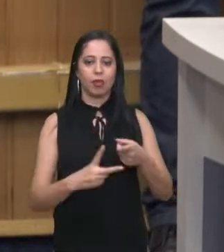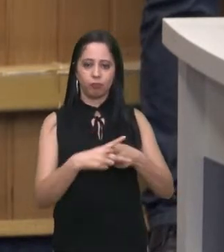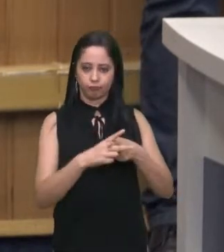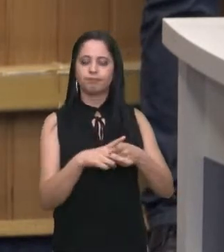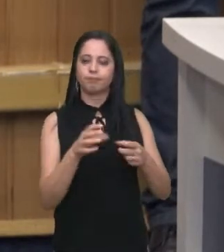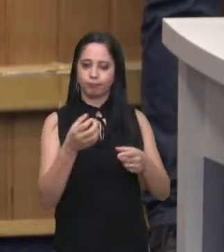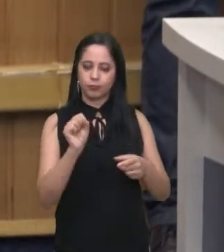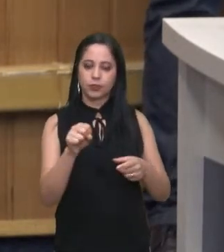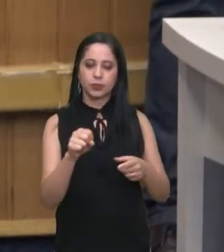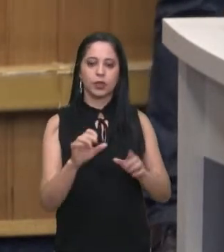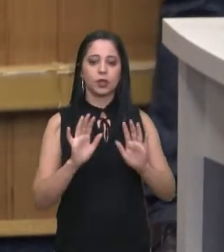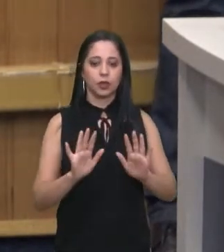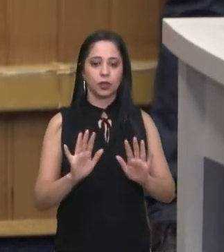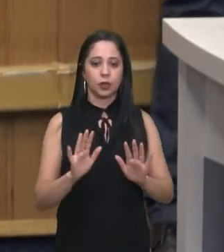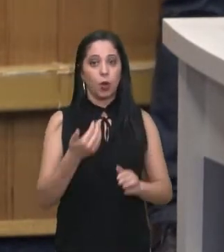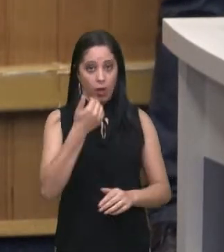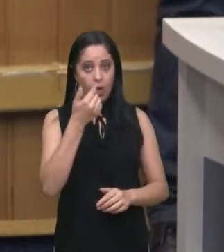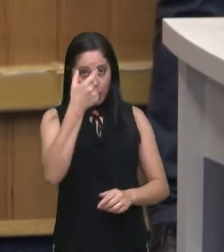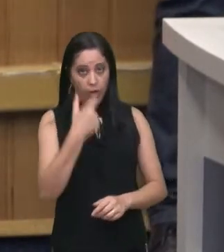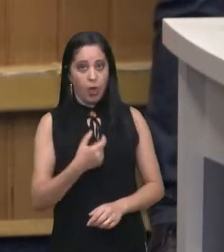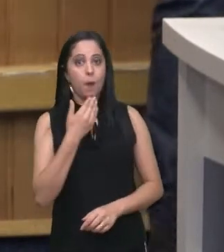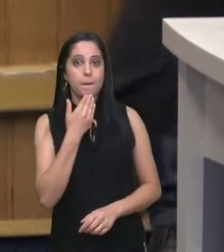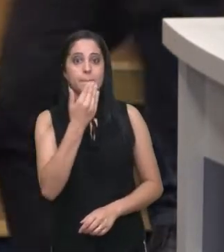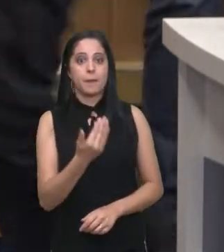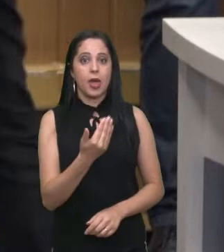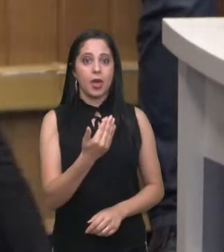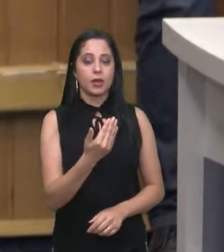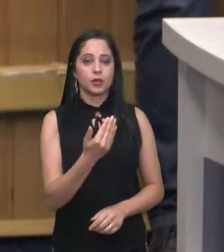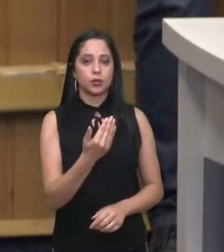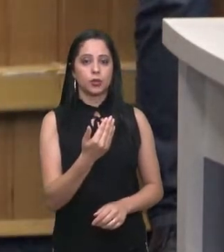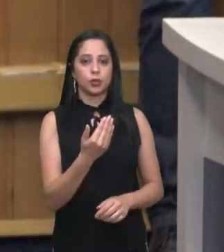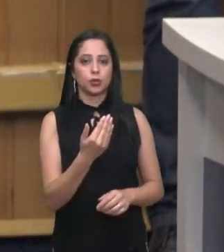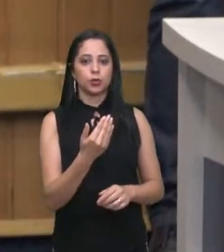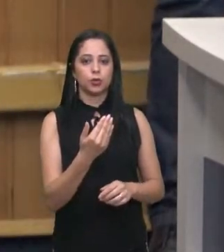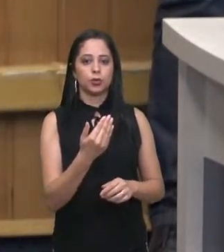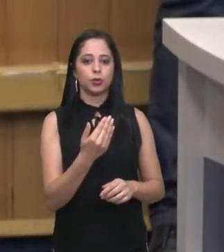feitas. Então, eu mesmo peço adiamento do meu projeto